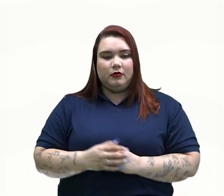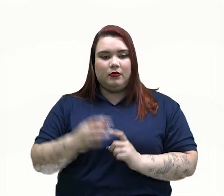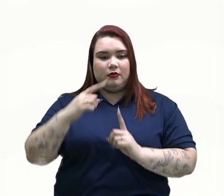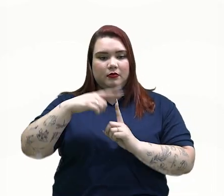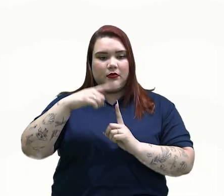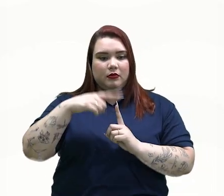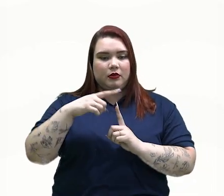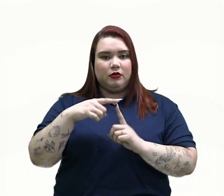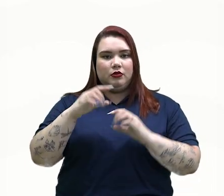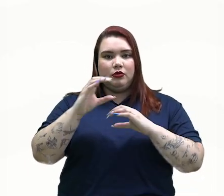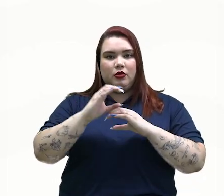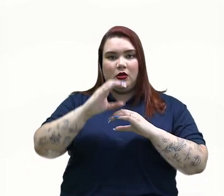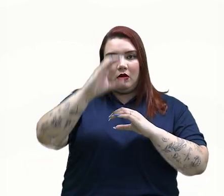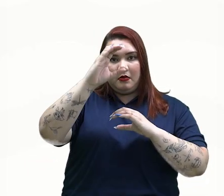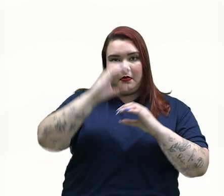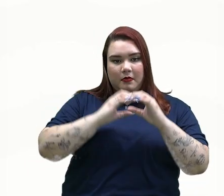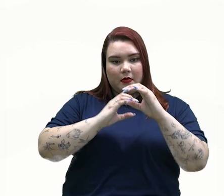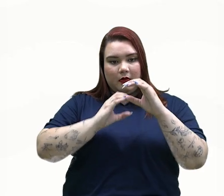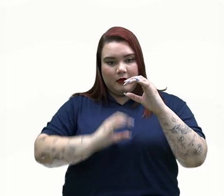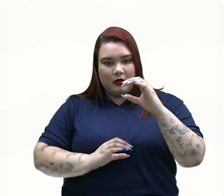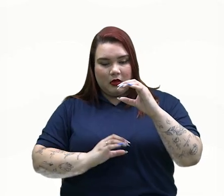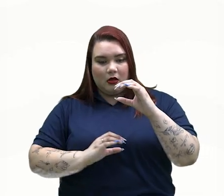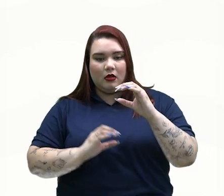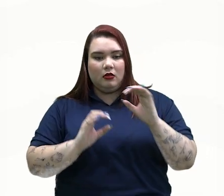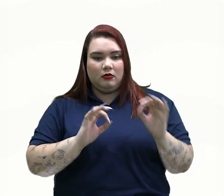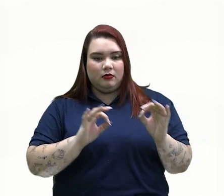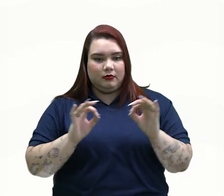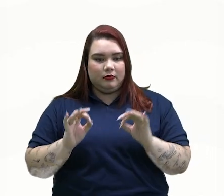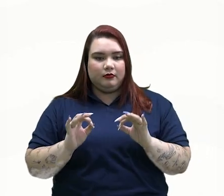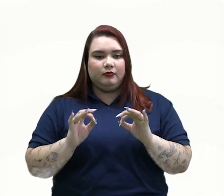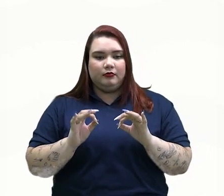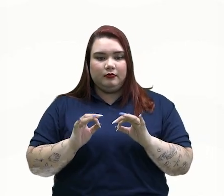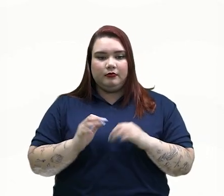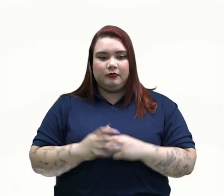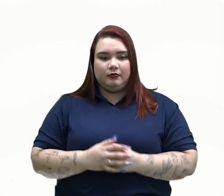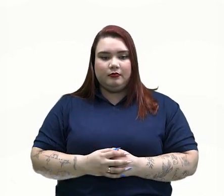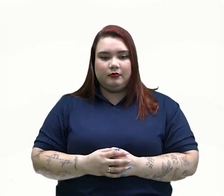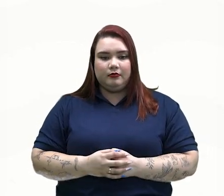tipo ramificada, ou seja, possui